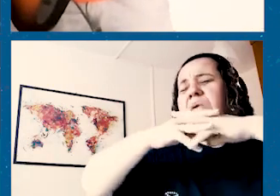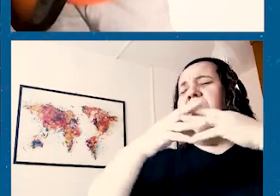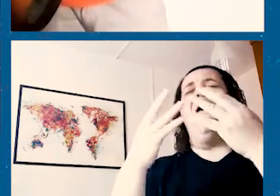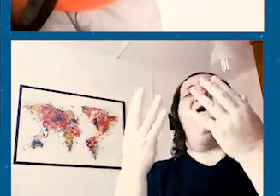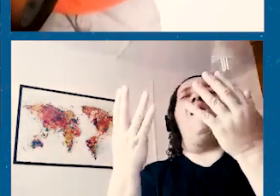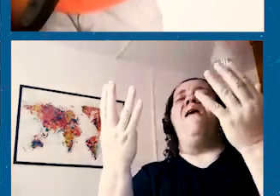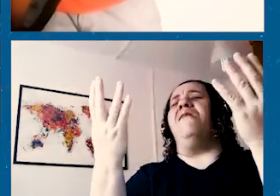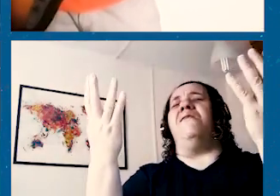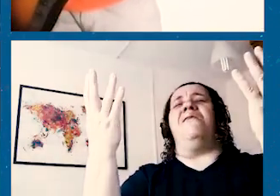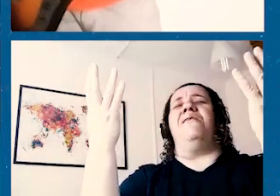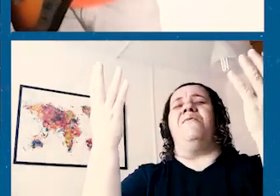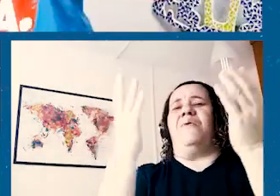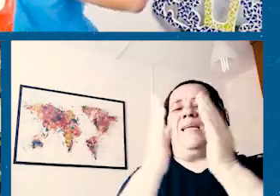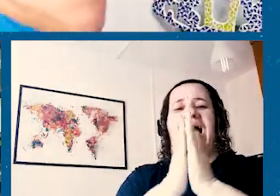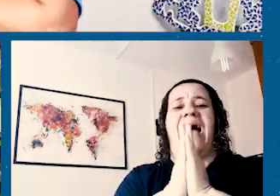união.